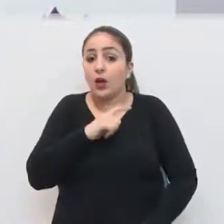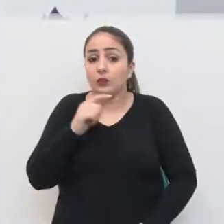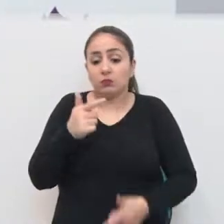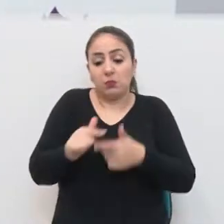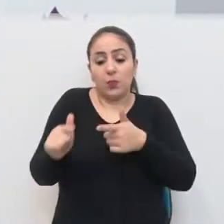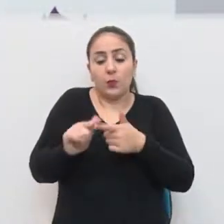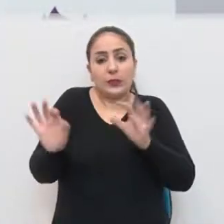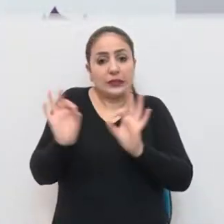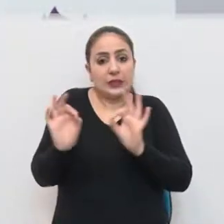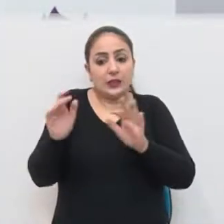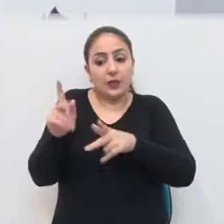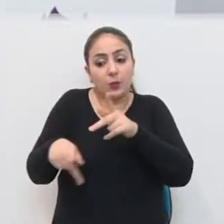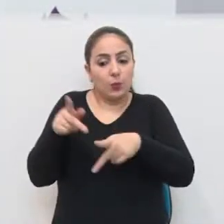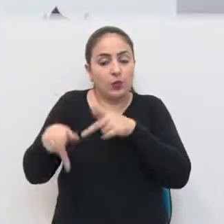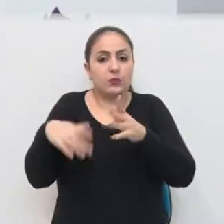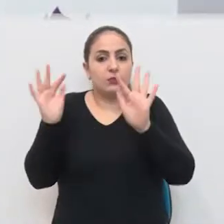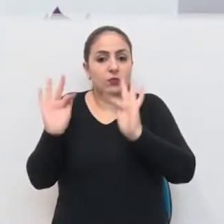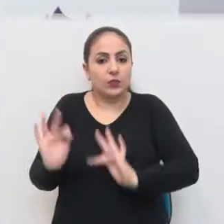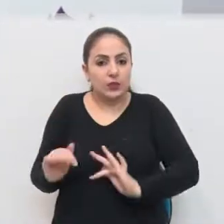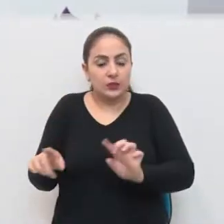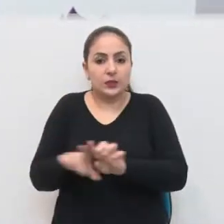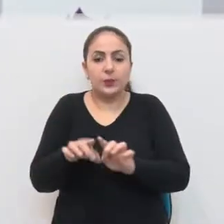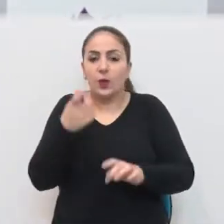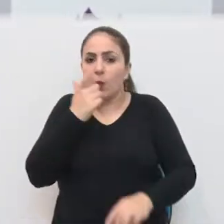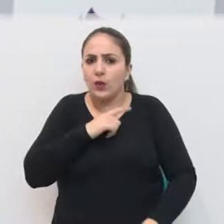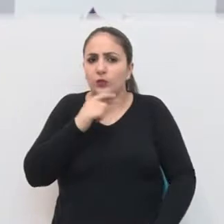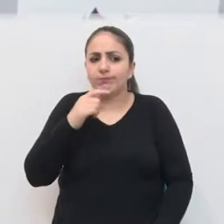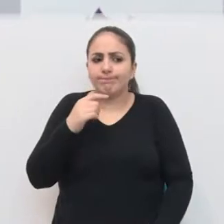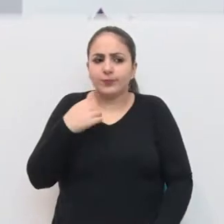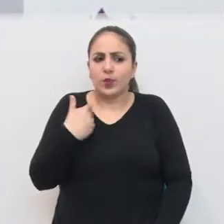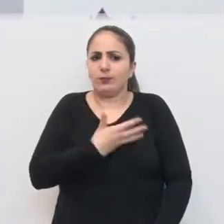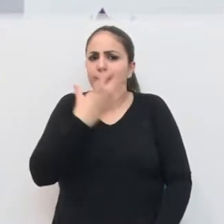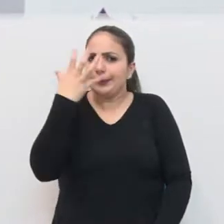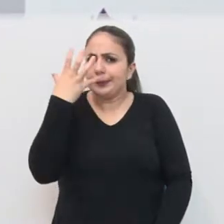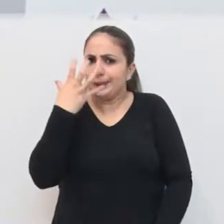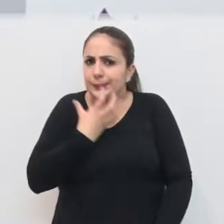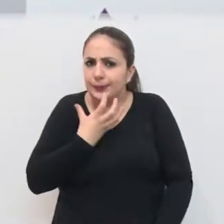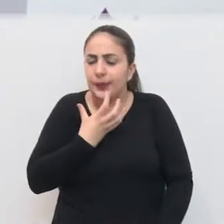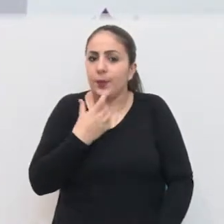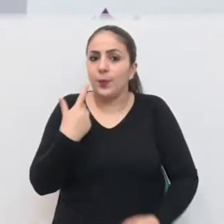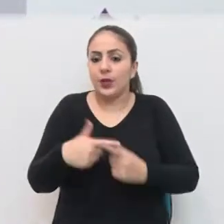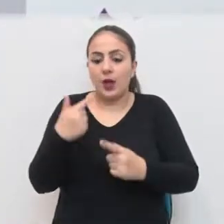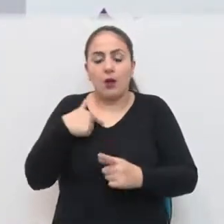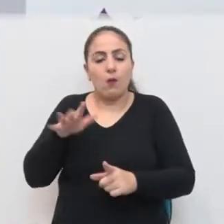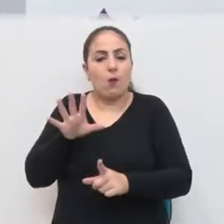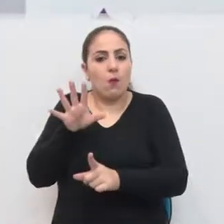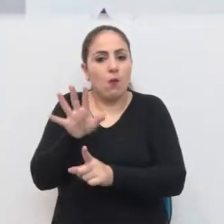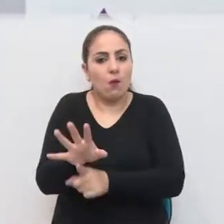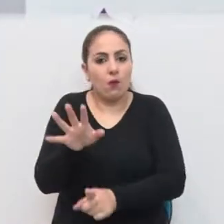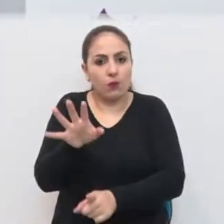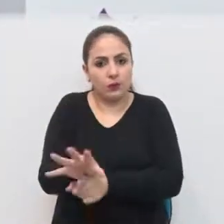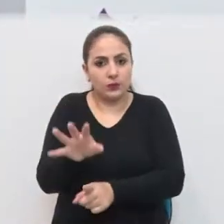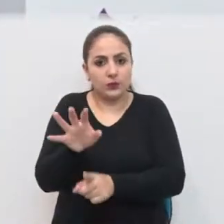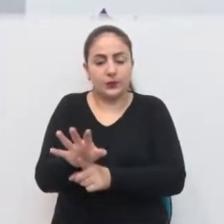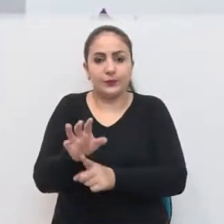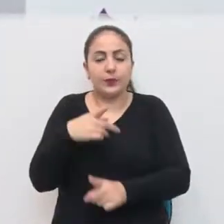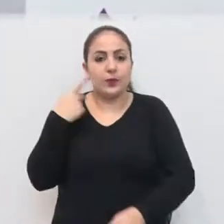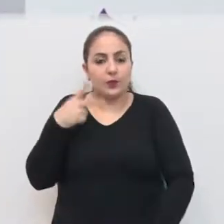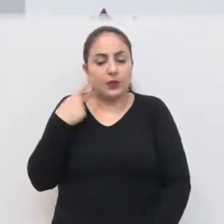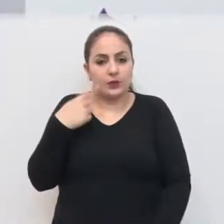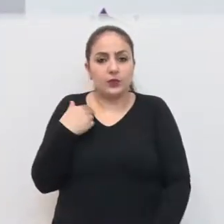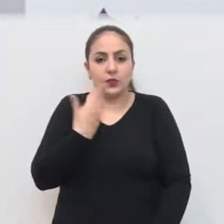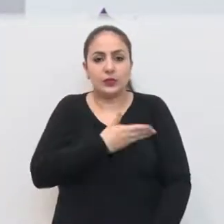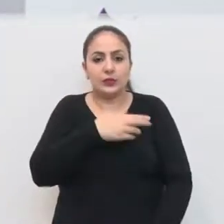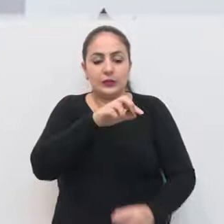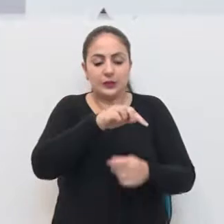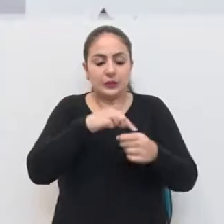problema algum, a nossa população está muito contente, então é de se indignar. Eu faço essa moção de repúdio aqui como